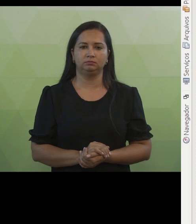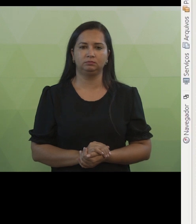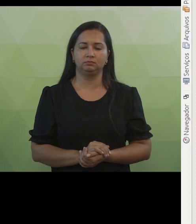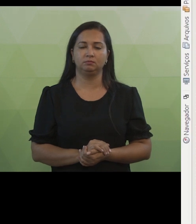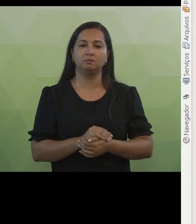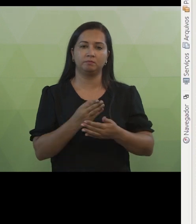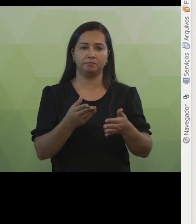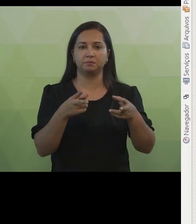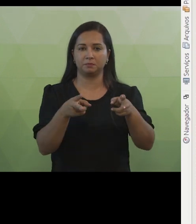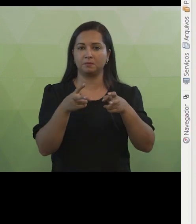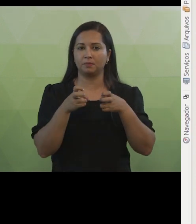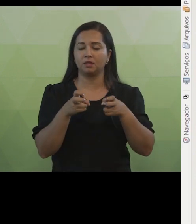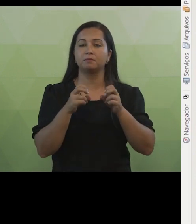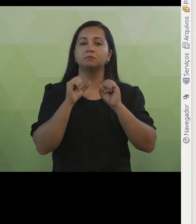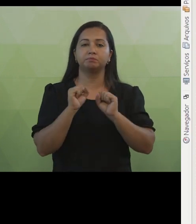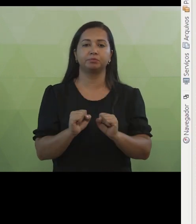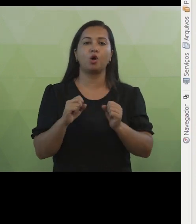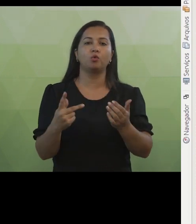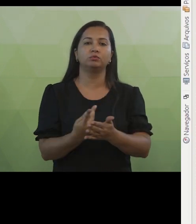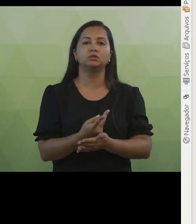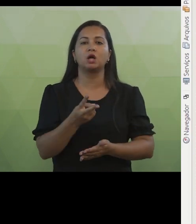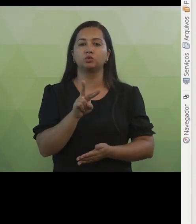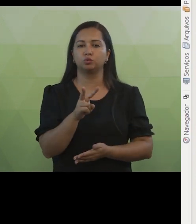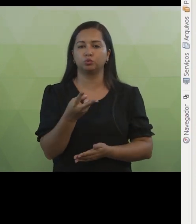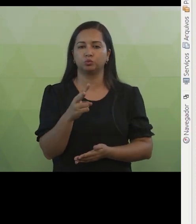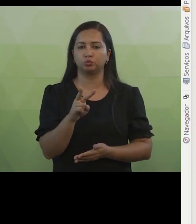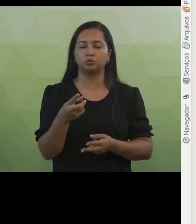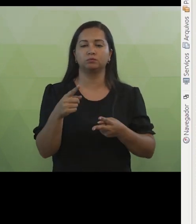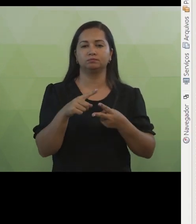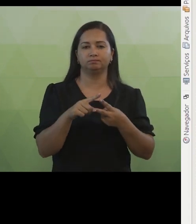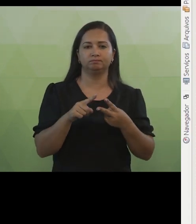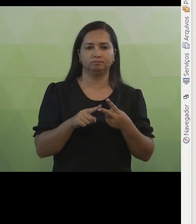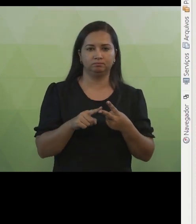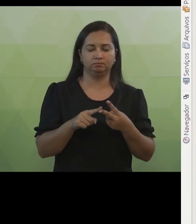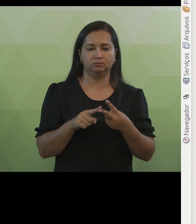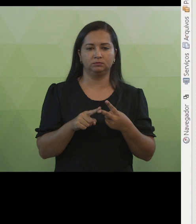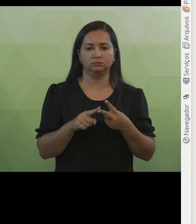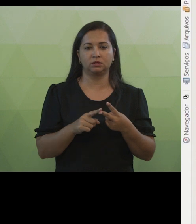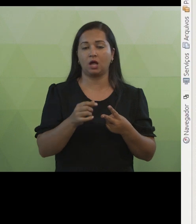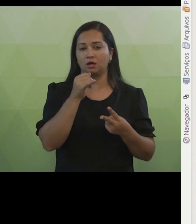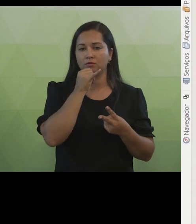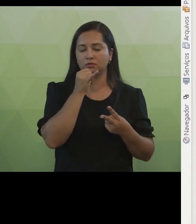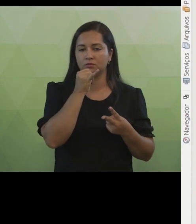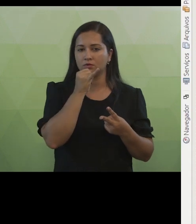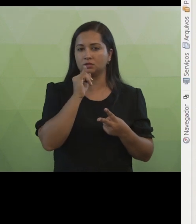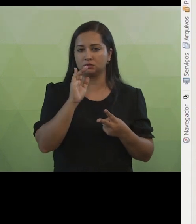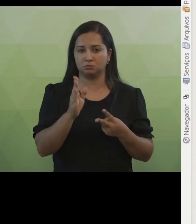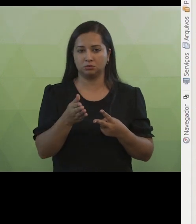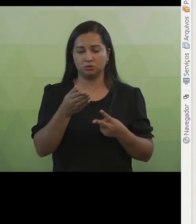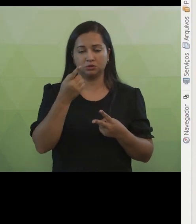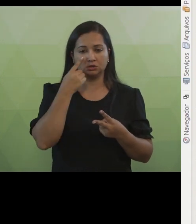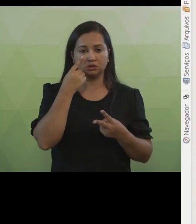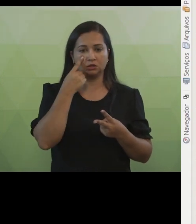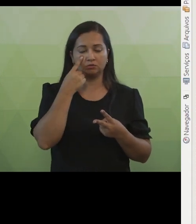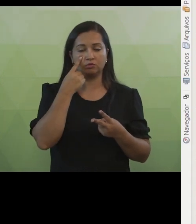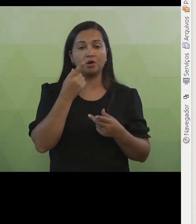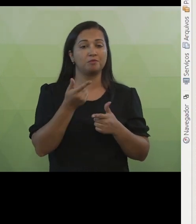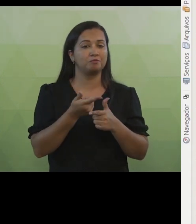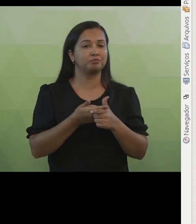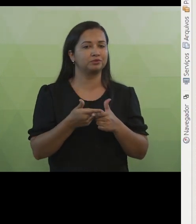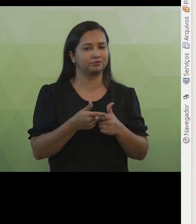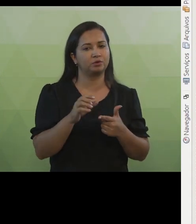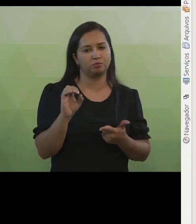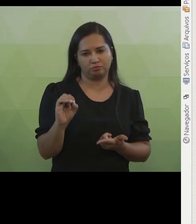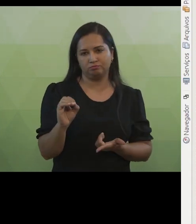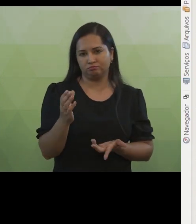Aqui percebemos que pode ocorrer duas coisas. Como vimos no exemplo anterior, é a divisão por 0, que vai ser capturada